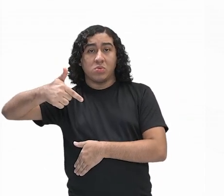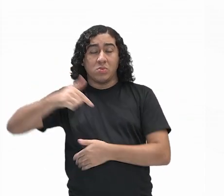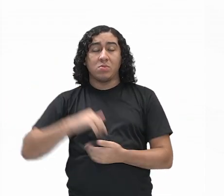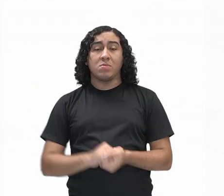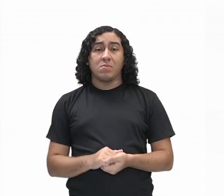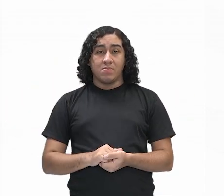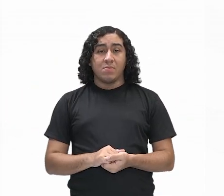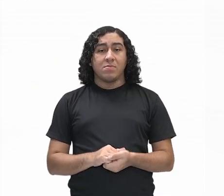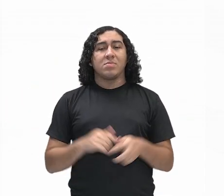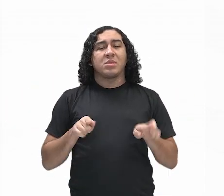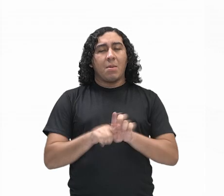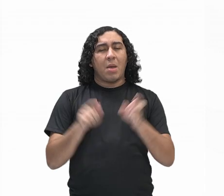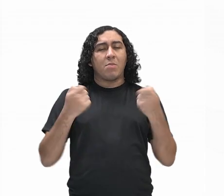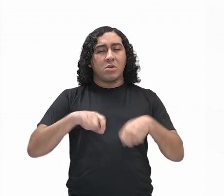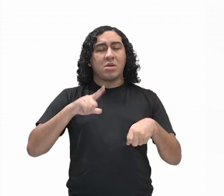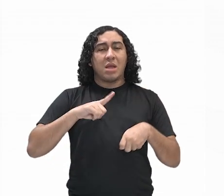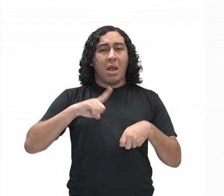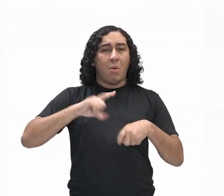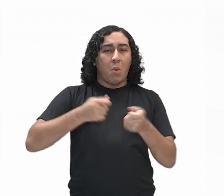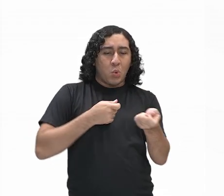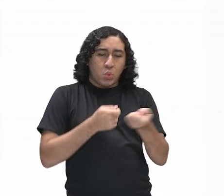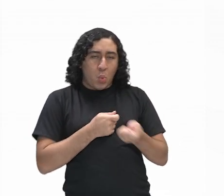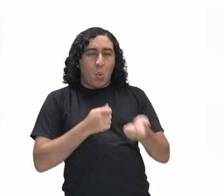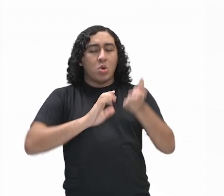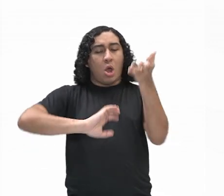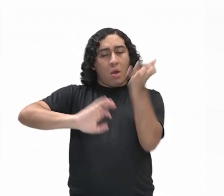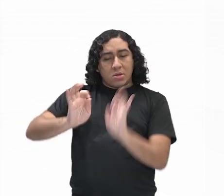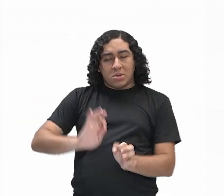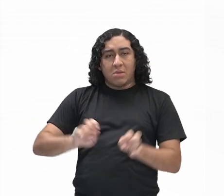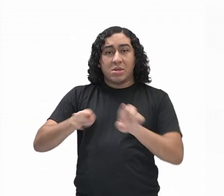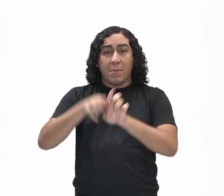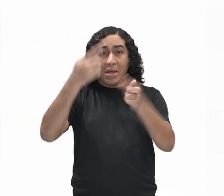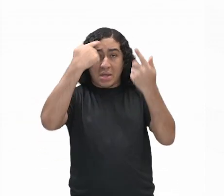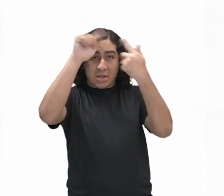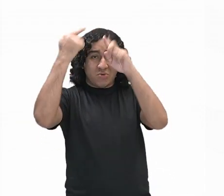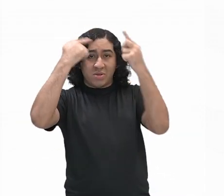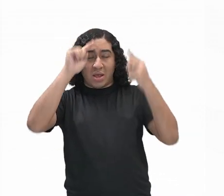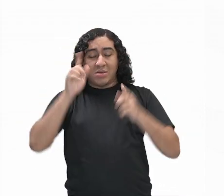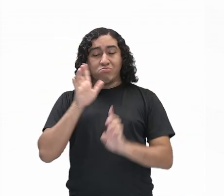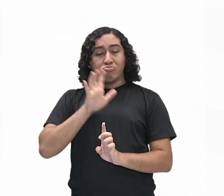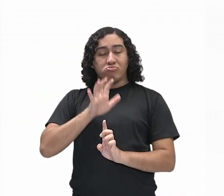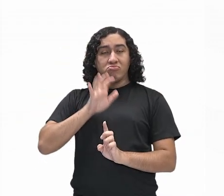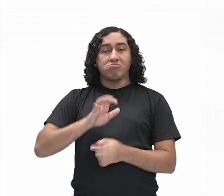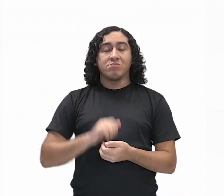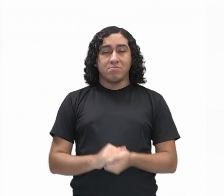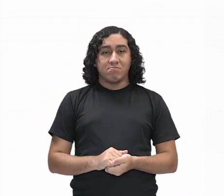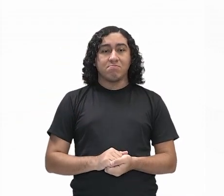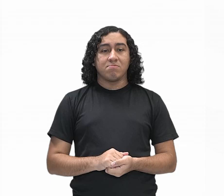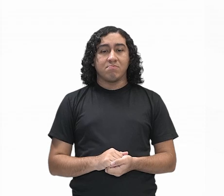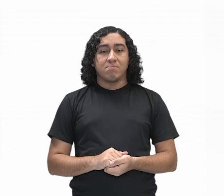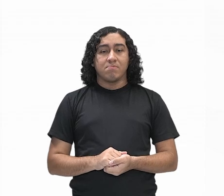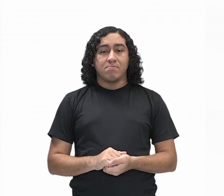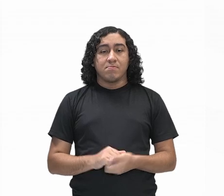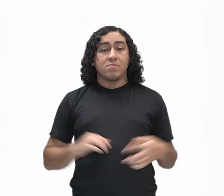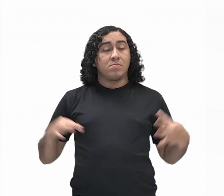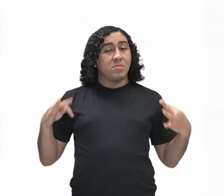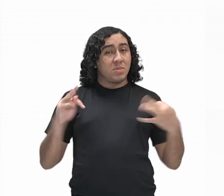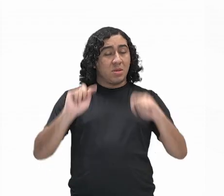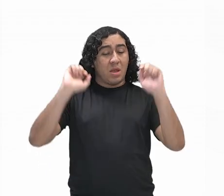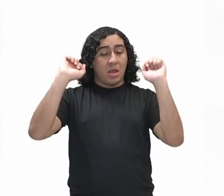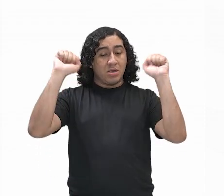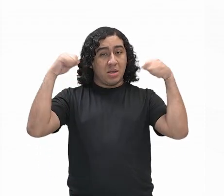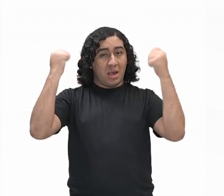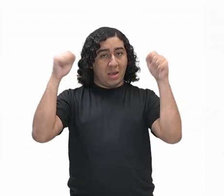força, agilidade, confiança, disciplina, organização e criatividade. Tudo isso, gente, a ginástica